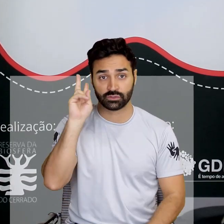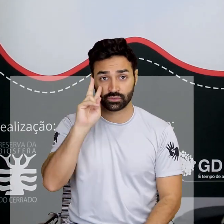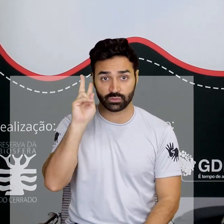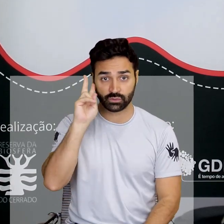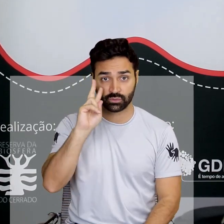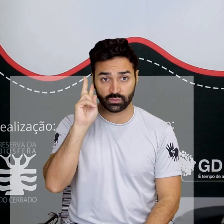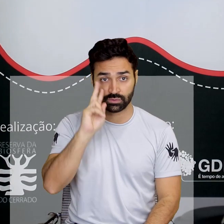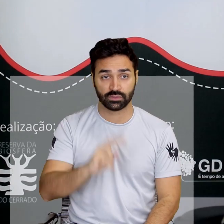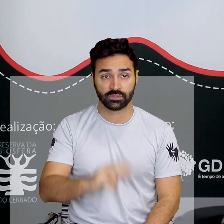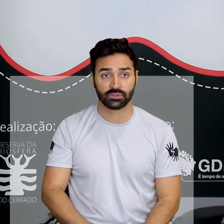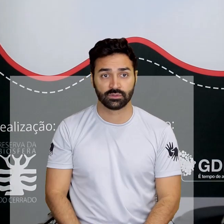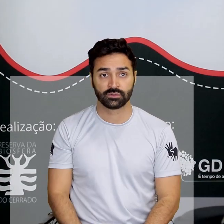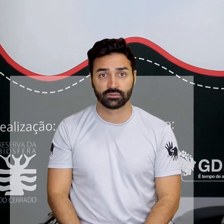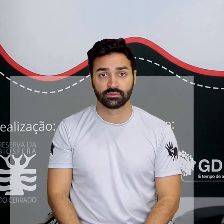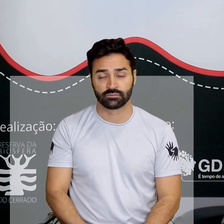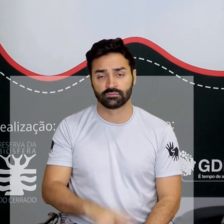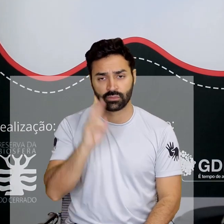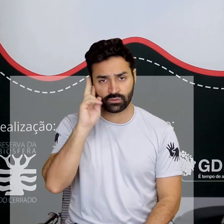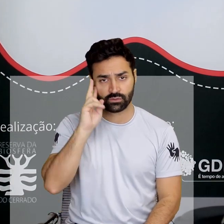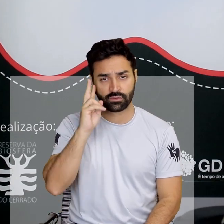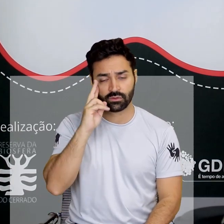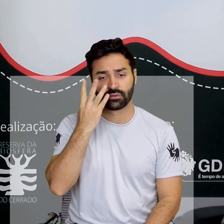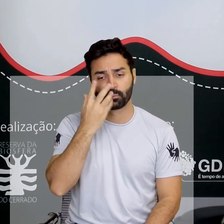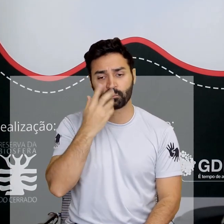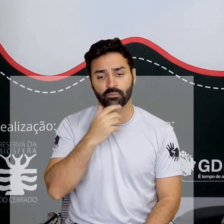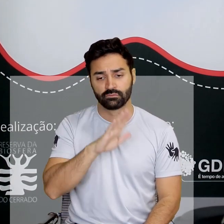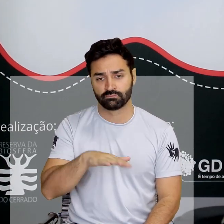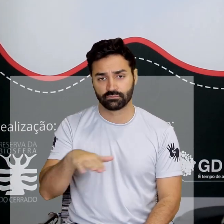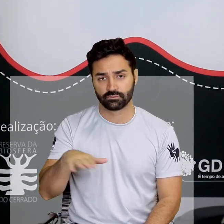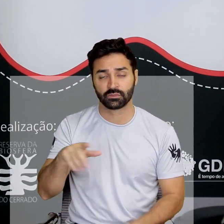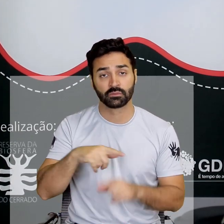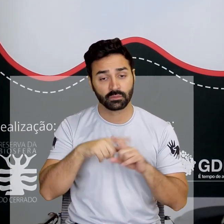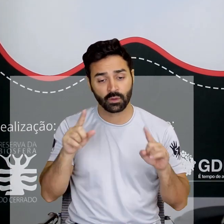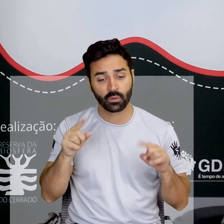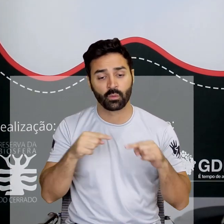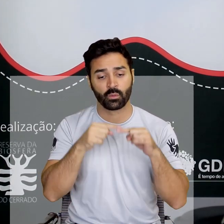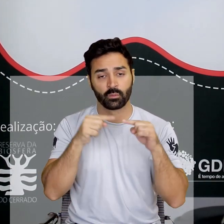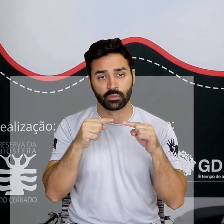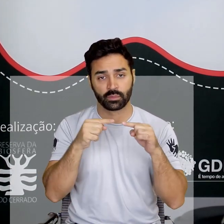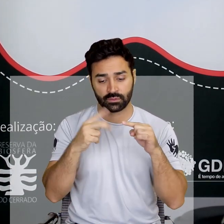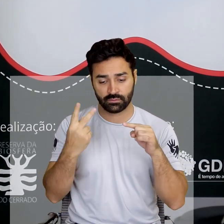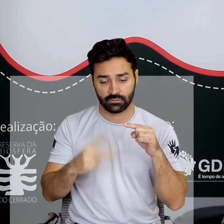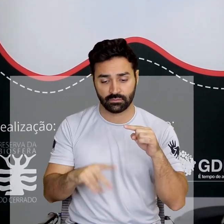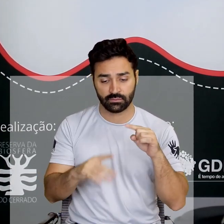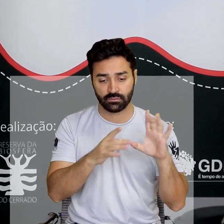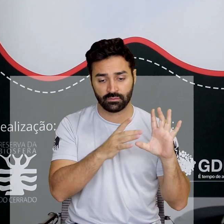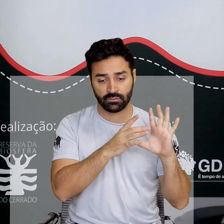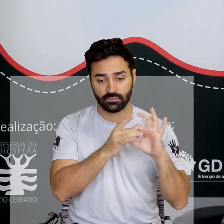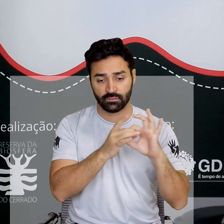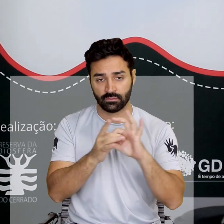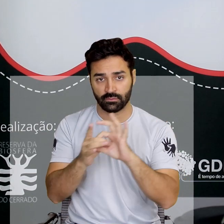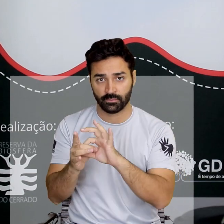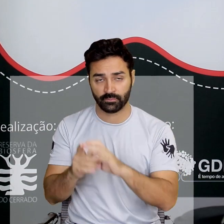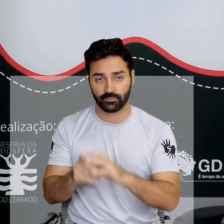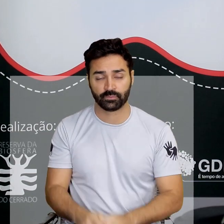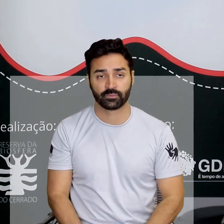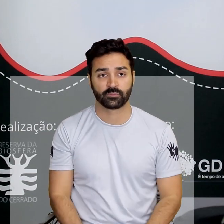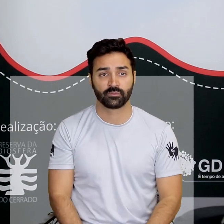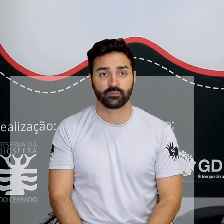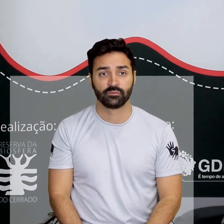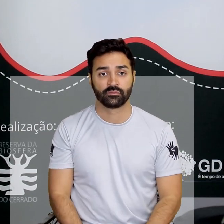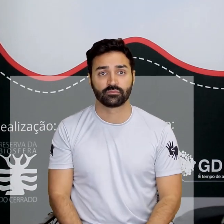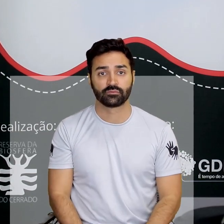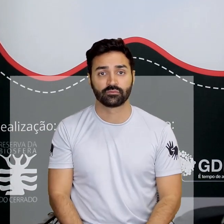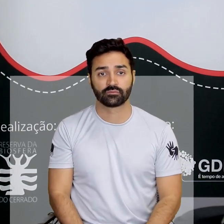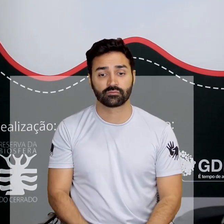história mais infantil, mas que serve para o contexto que a gente vai trabalhar aqui, que é a história de